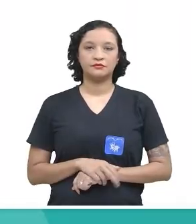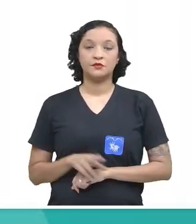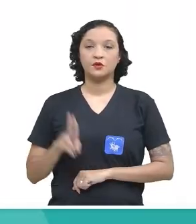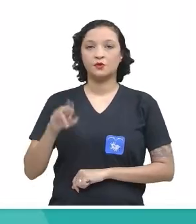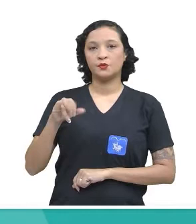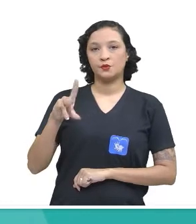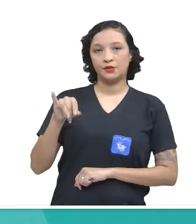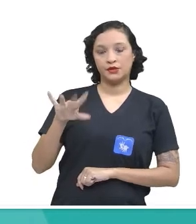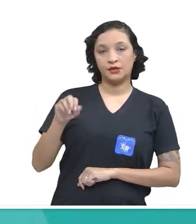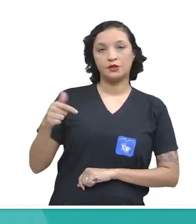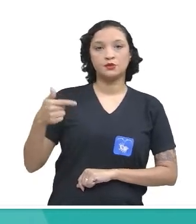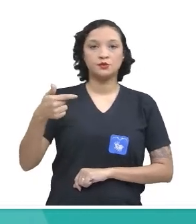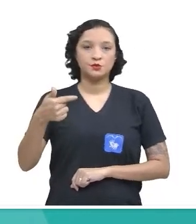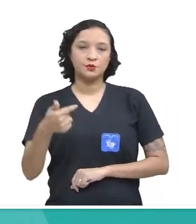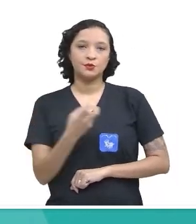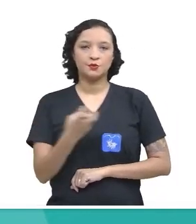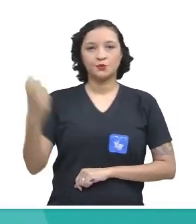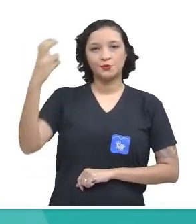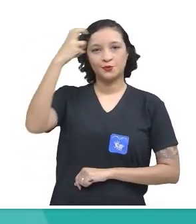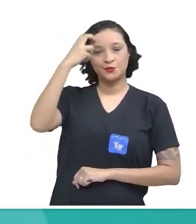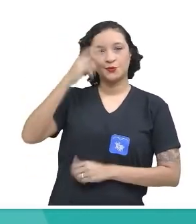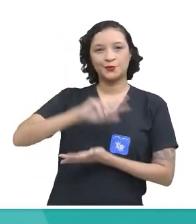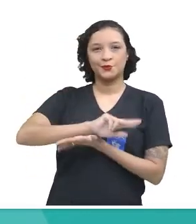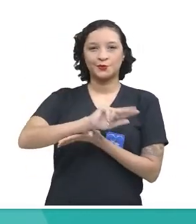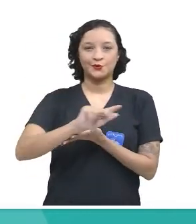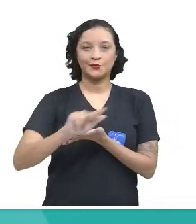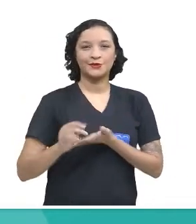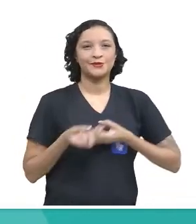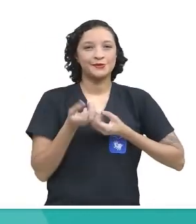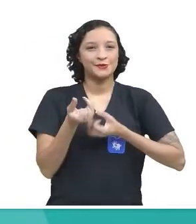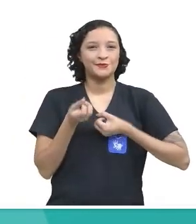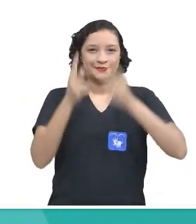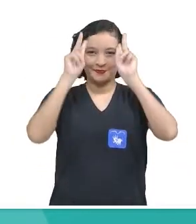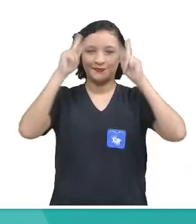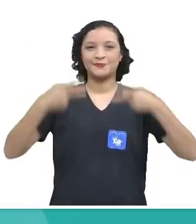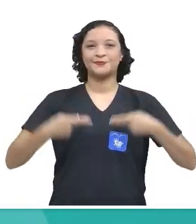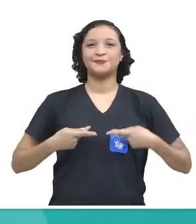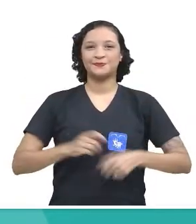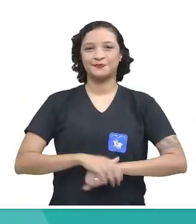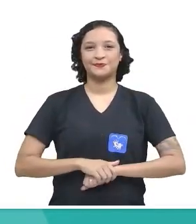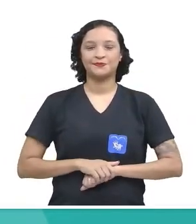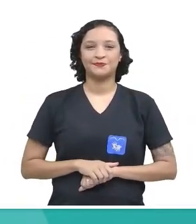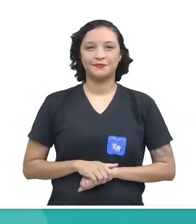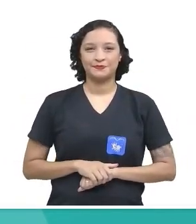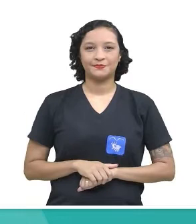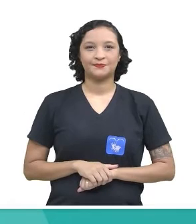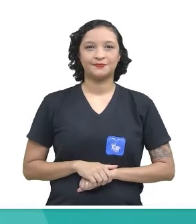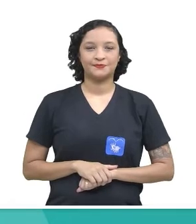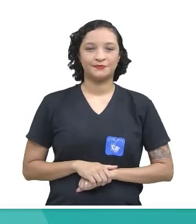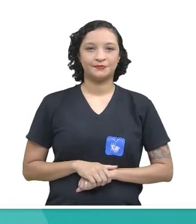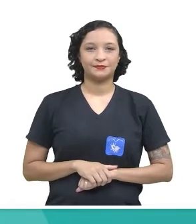Unidade 2, Cultura, pluralidade na expressão humana.